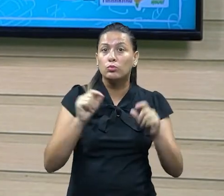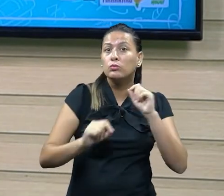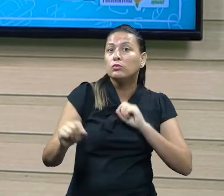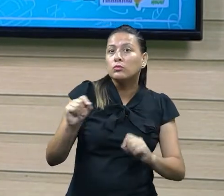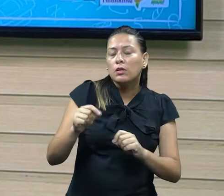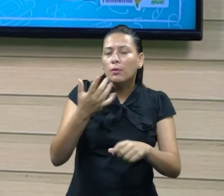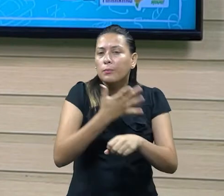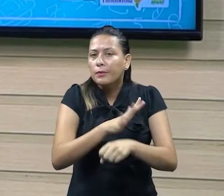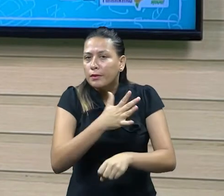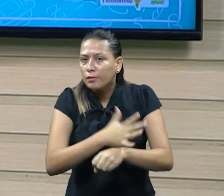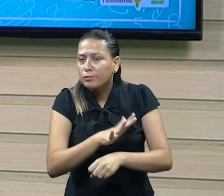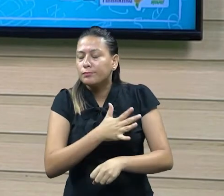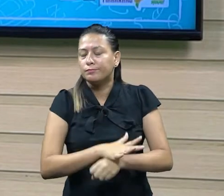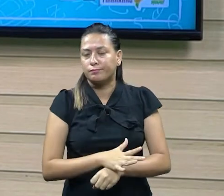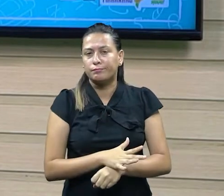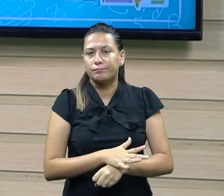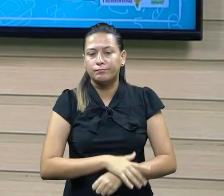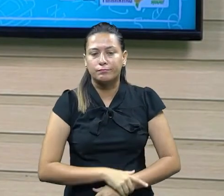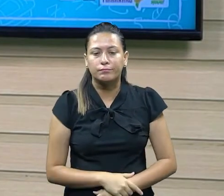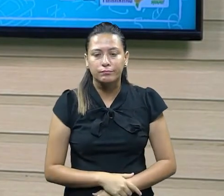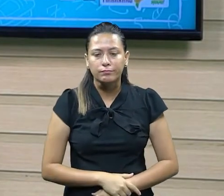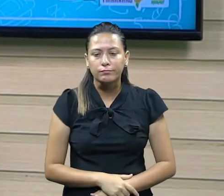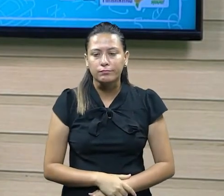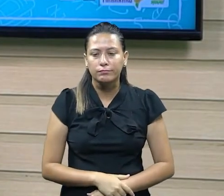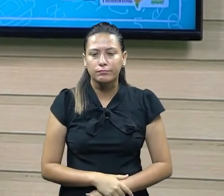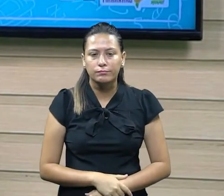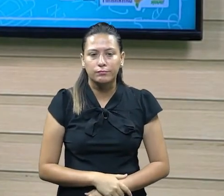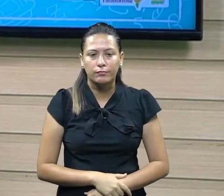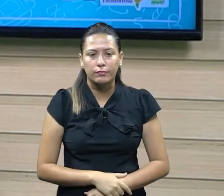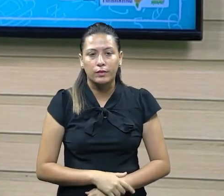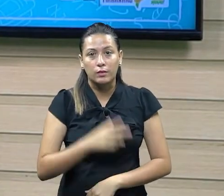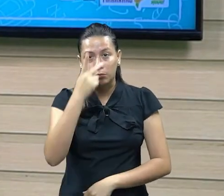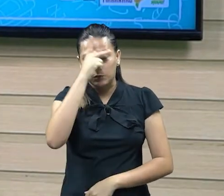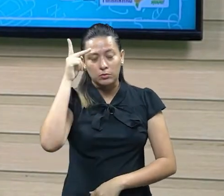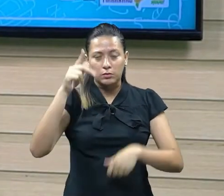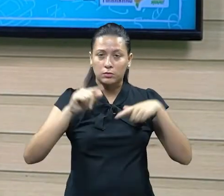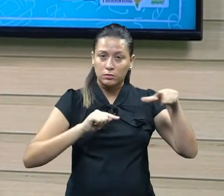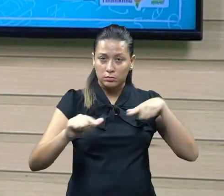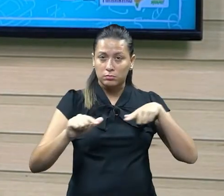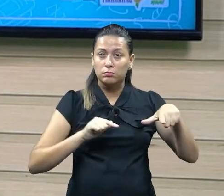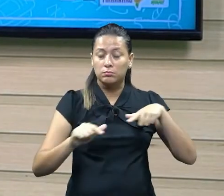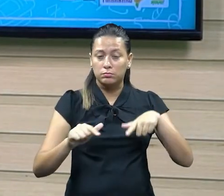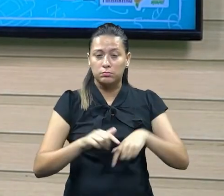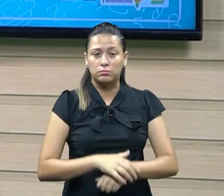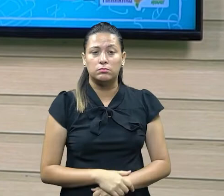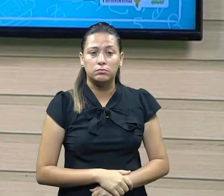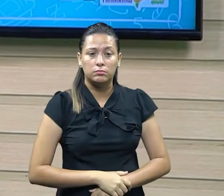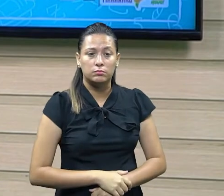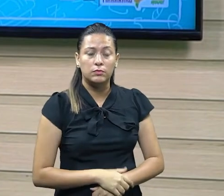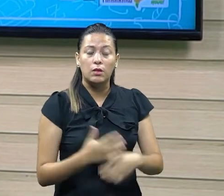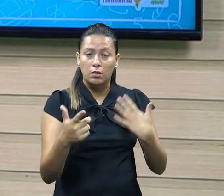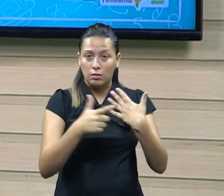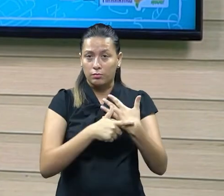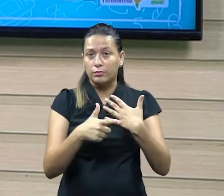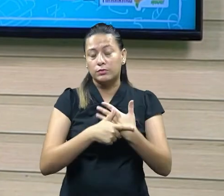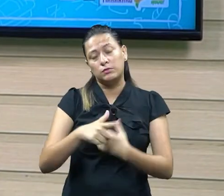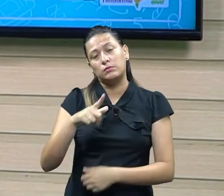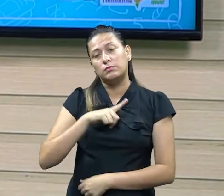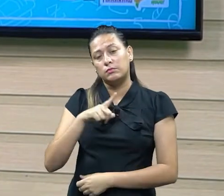de um treinamento para que cada funcionário nesse treinamento tenha a sua